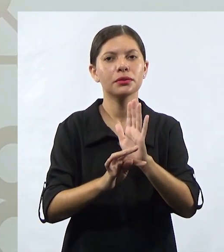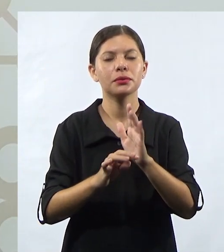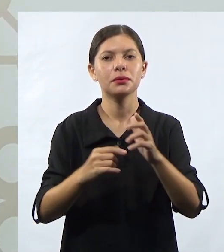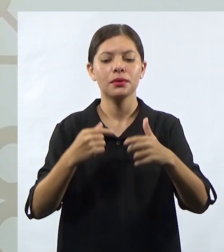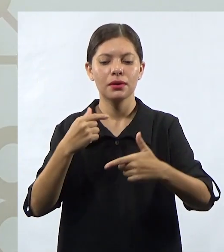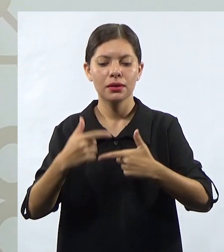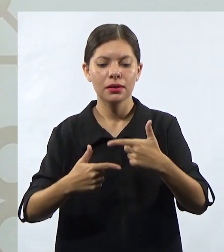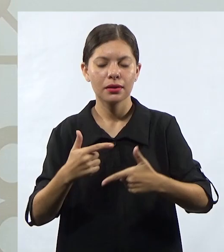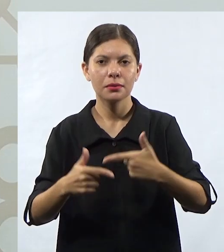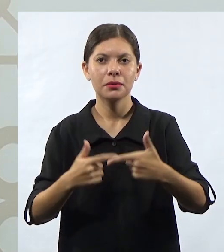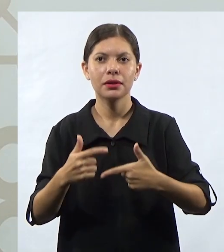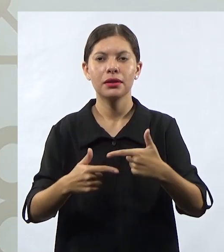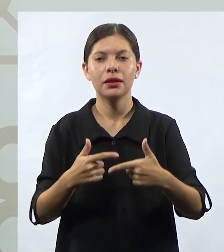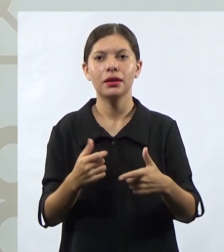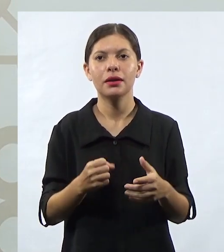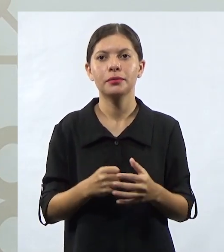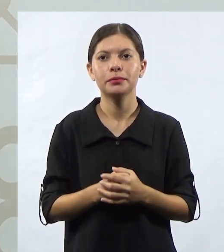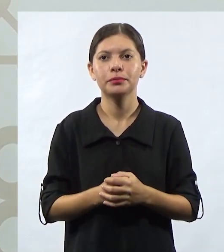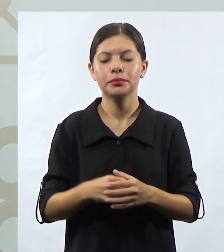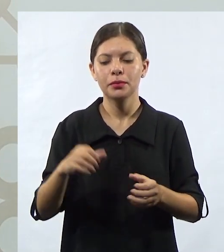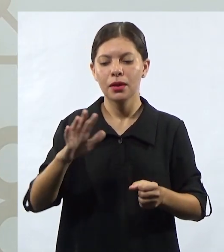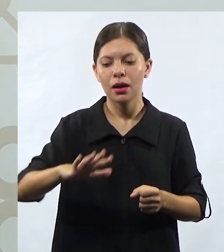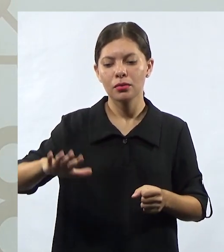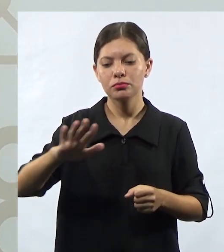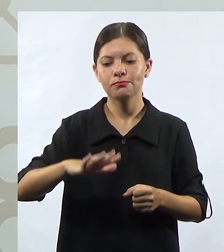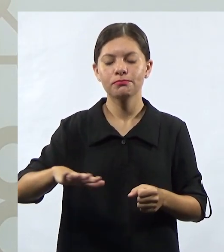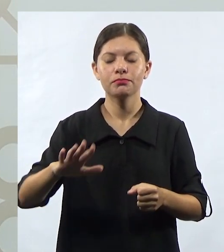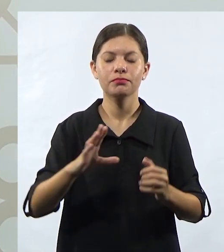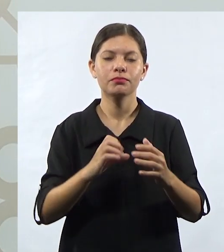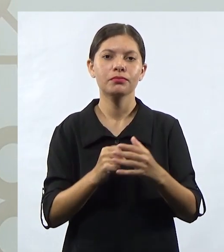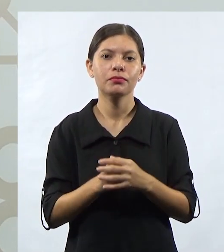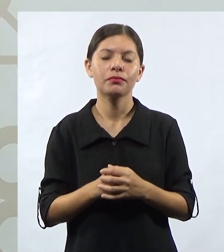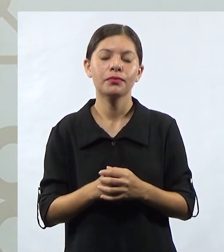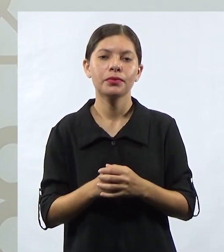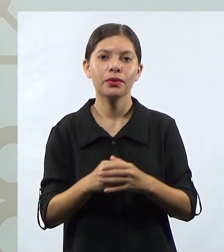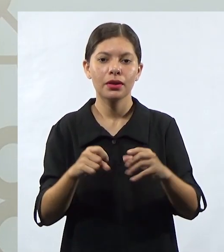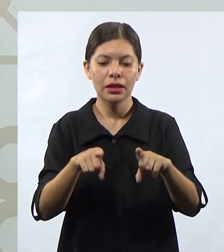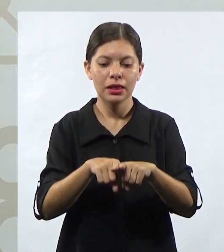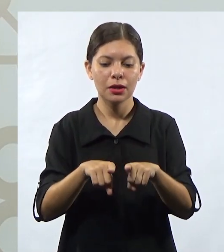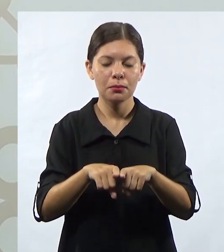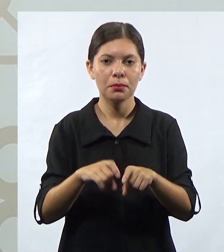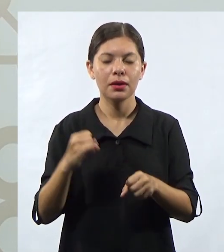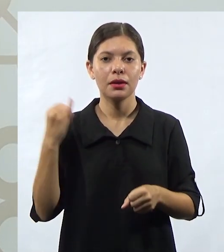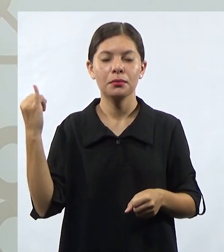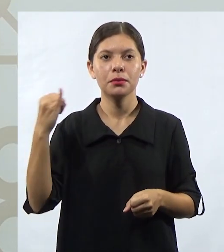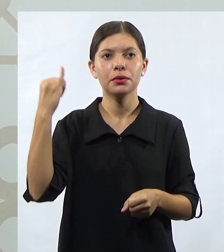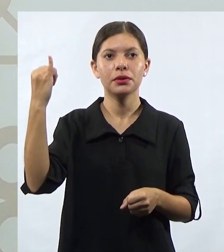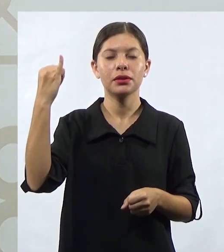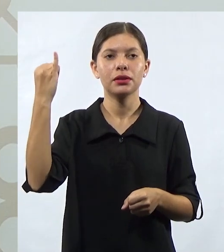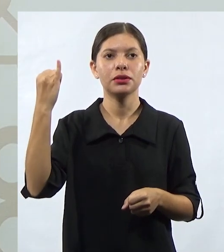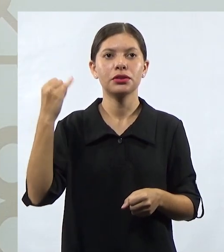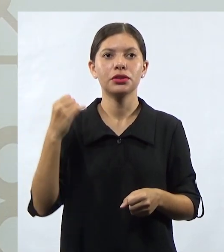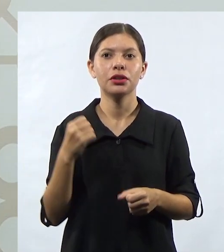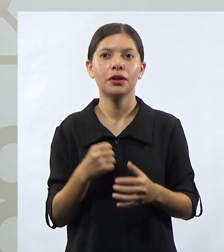vai trabalhar cenários. Aí, além da importância do